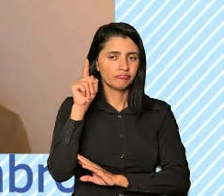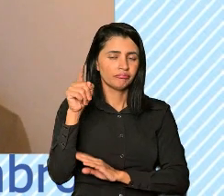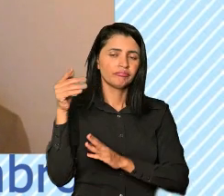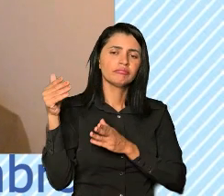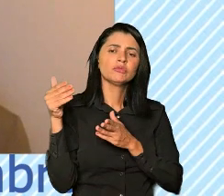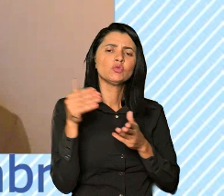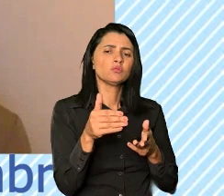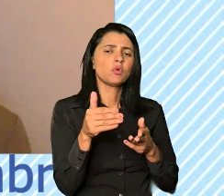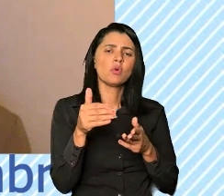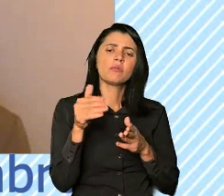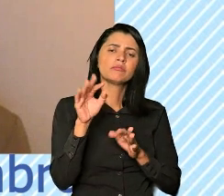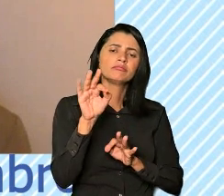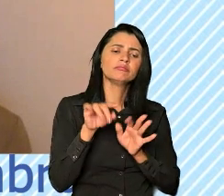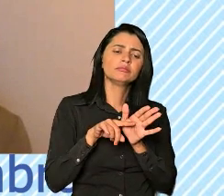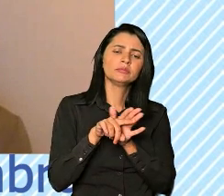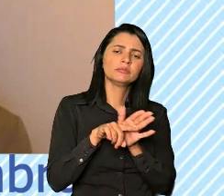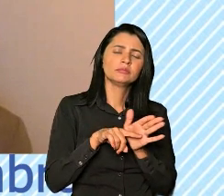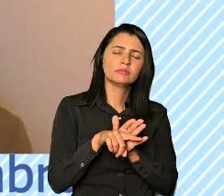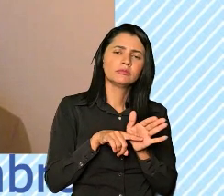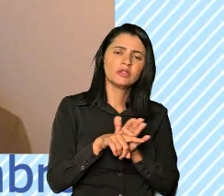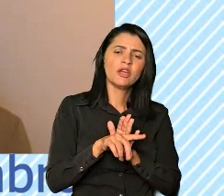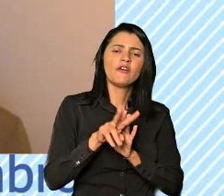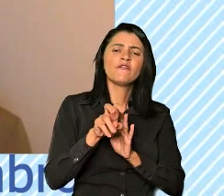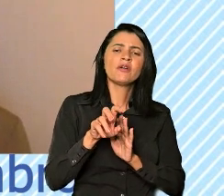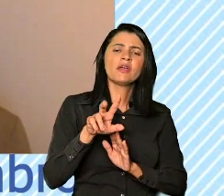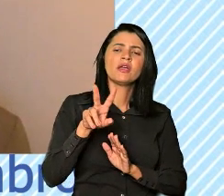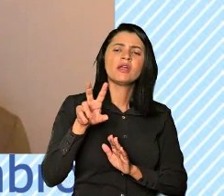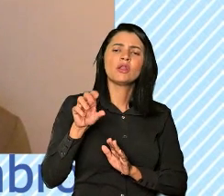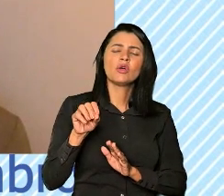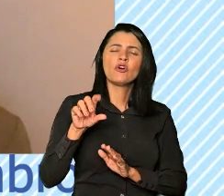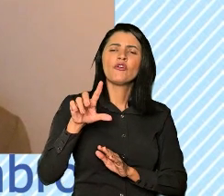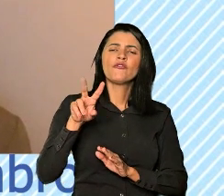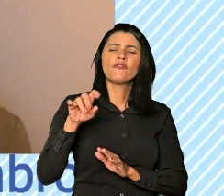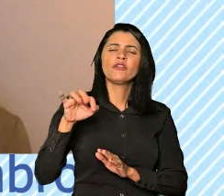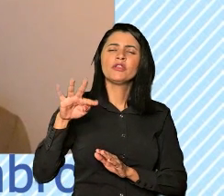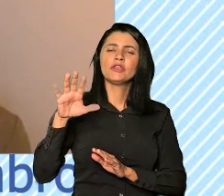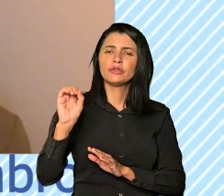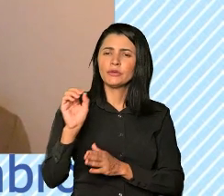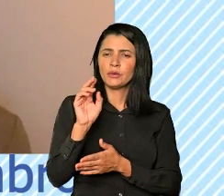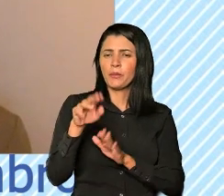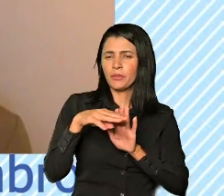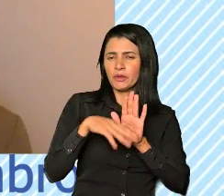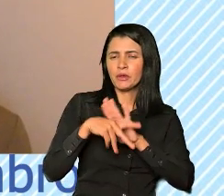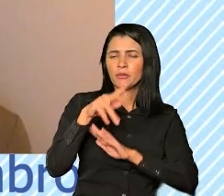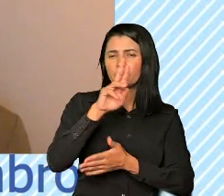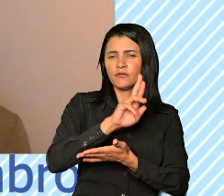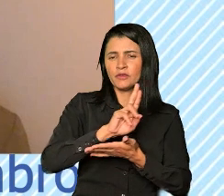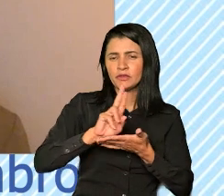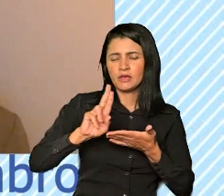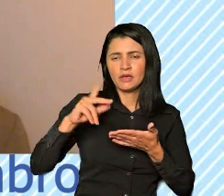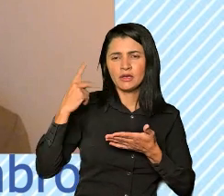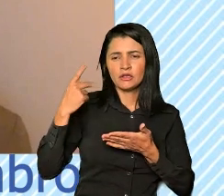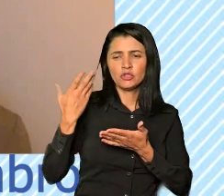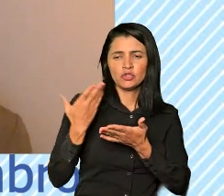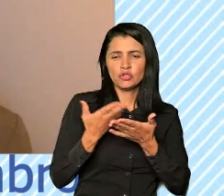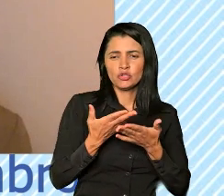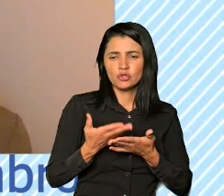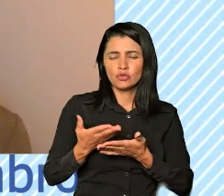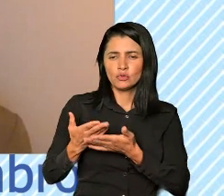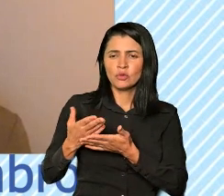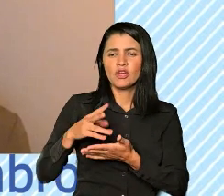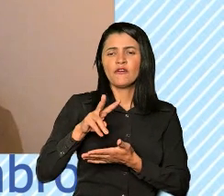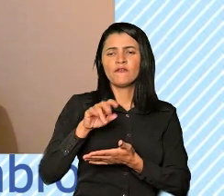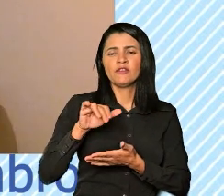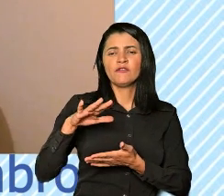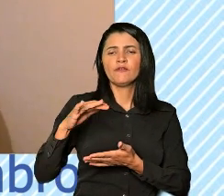como pesquisadora do Fellow Visitor Programa da Universidade de Estudos de Milano Bicocca,